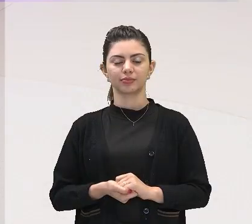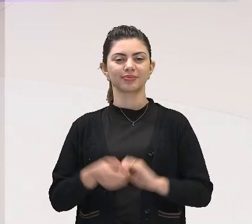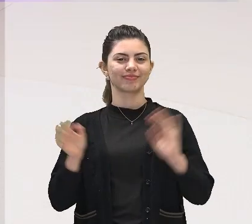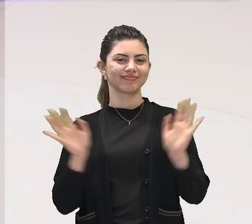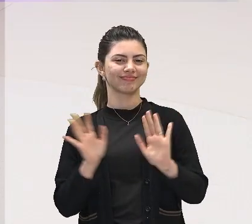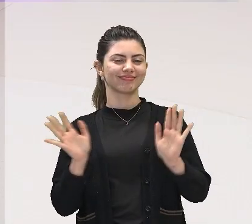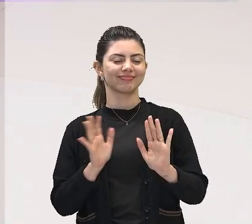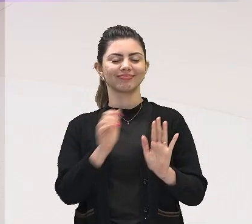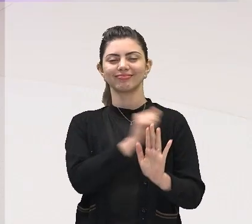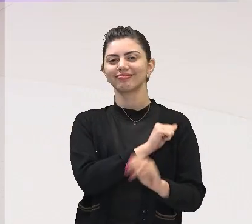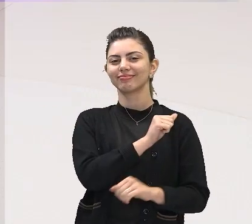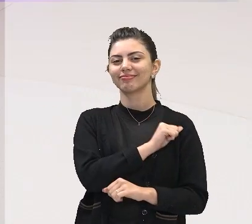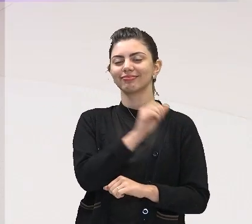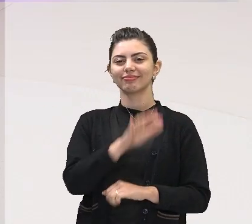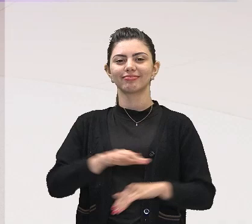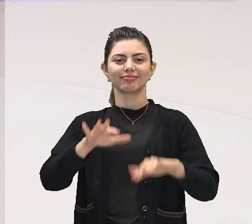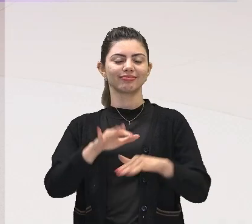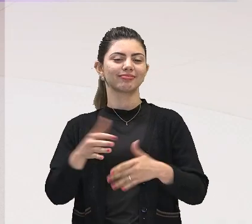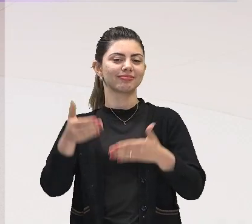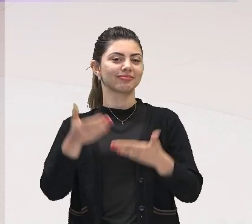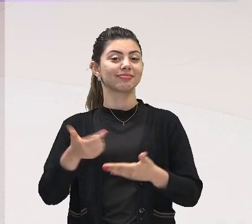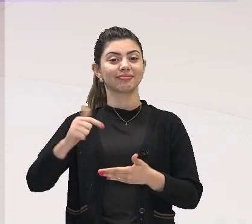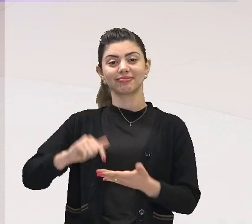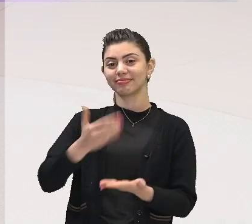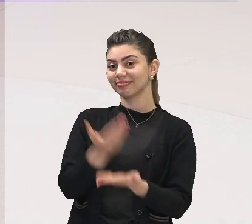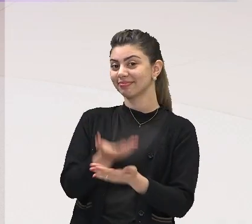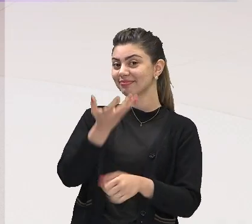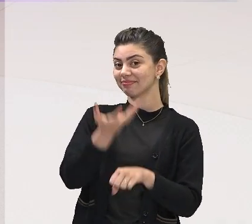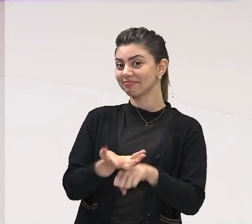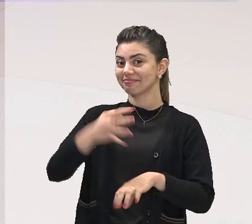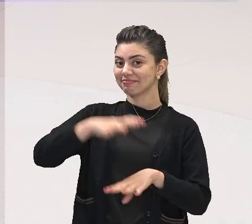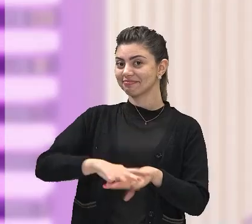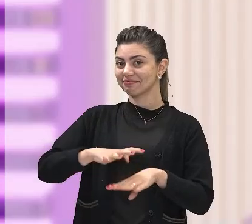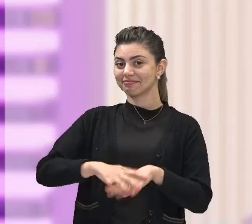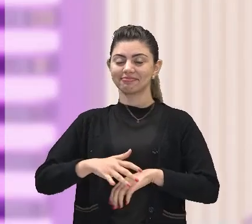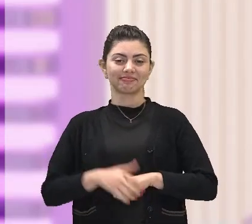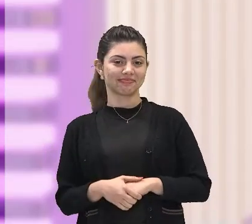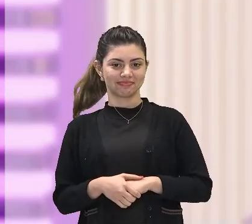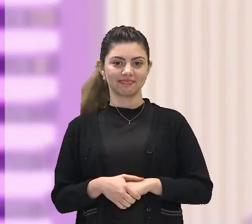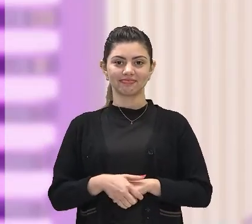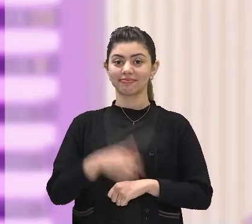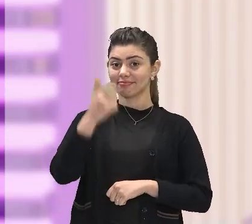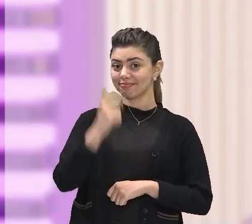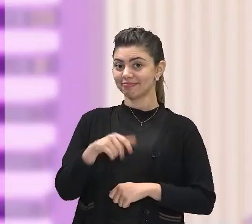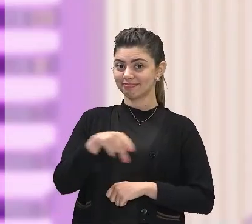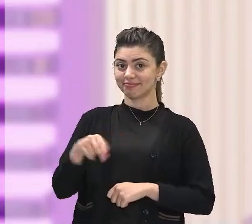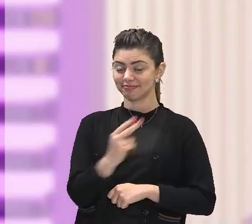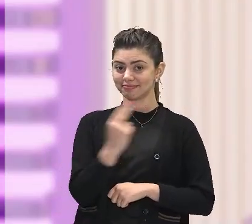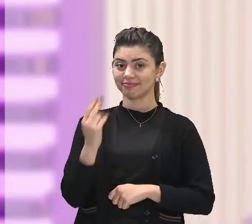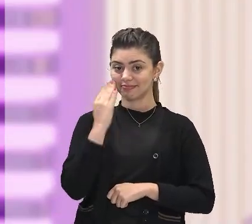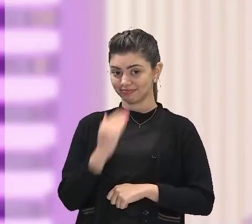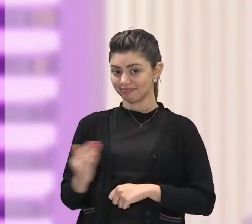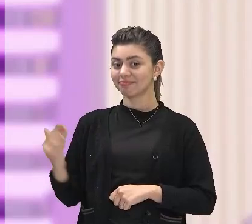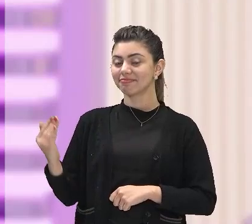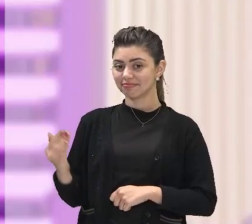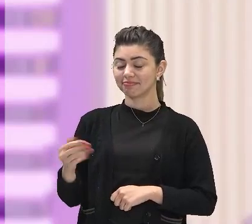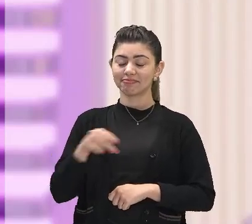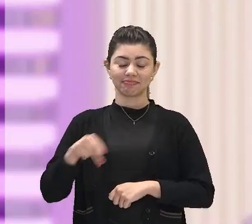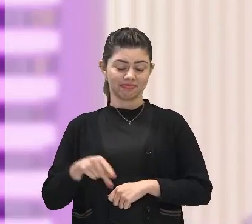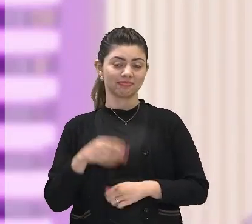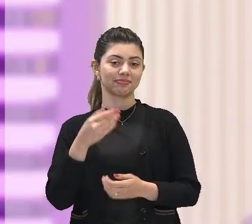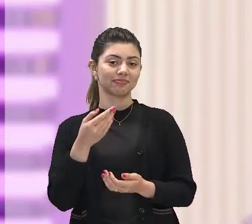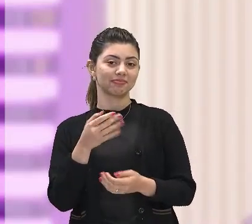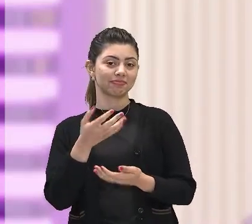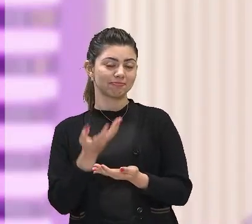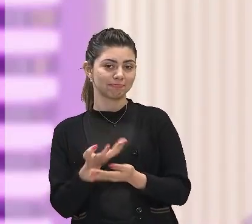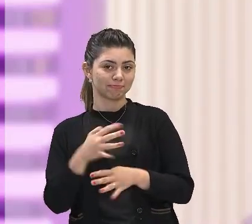Olá, pessoal! Sejam bem-vindos a mais uma aula de matemática. Sou o professor Tiago Silva, professor de